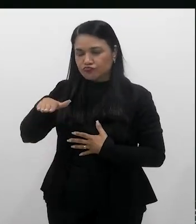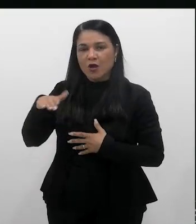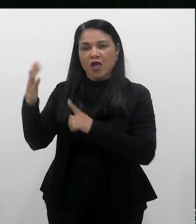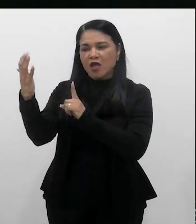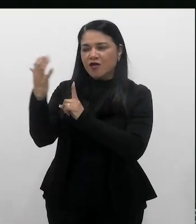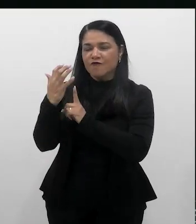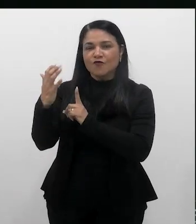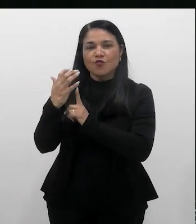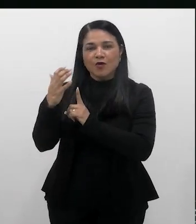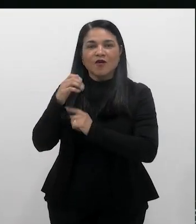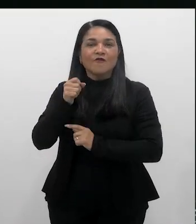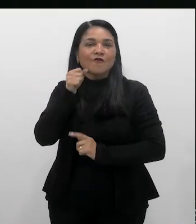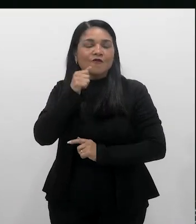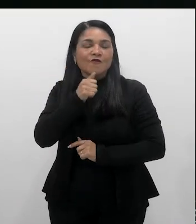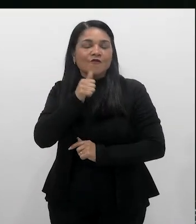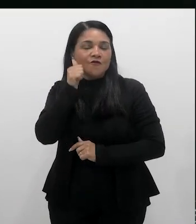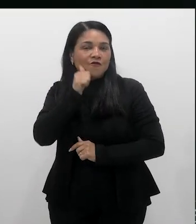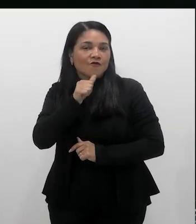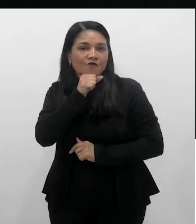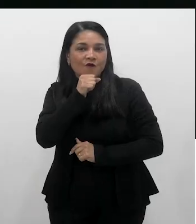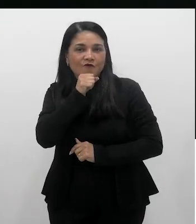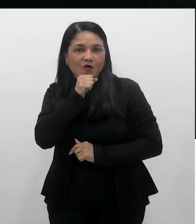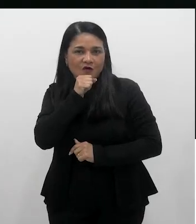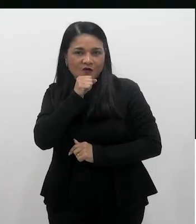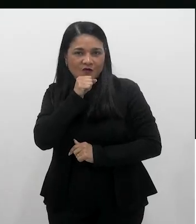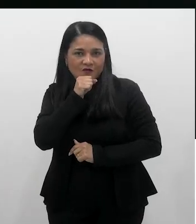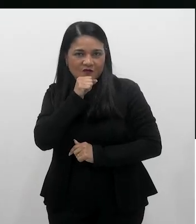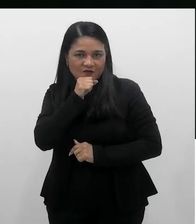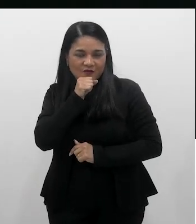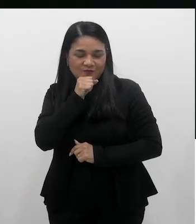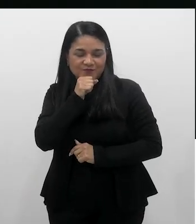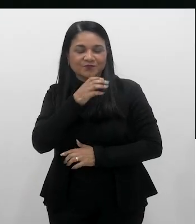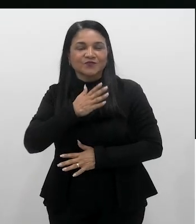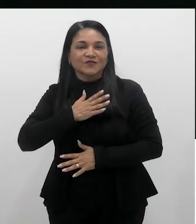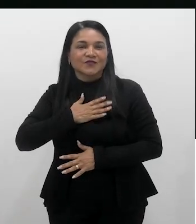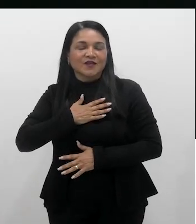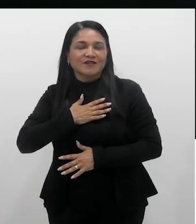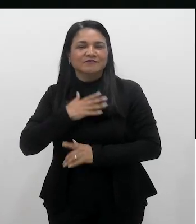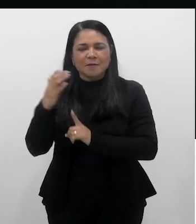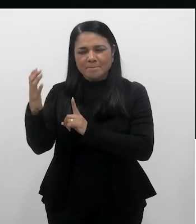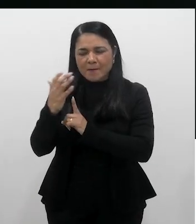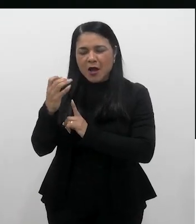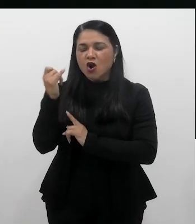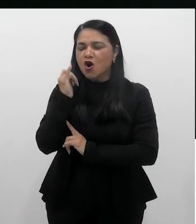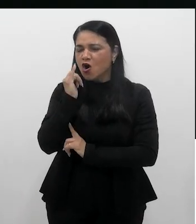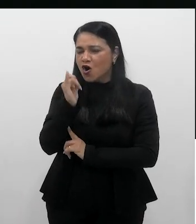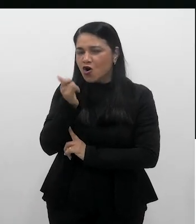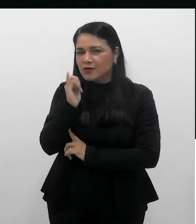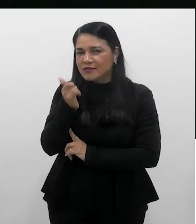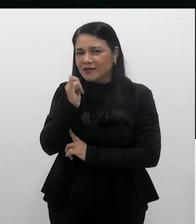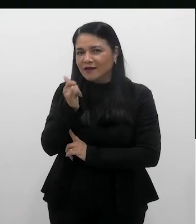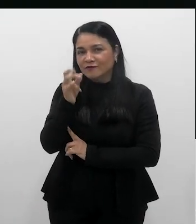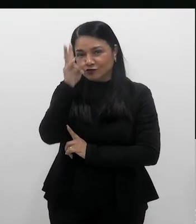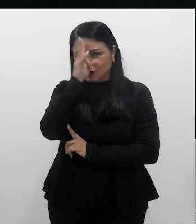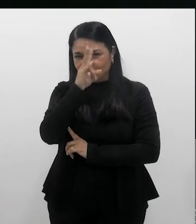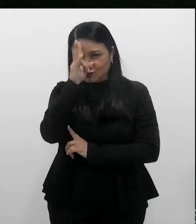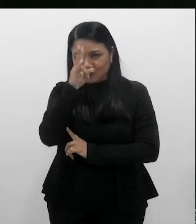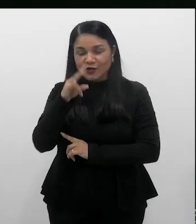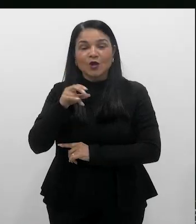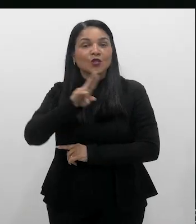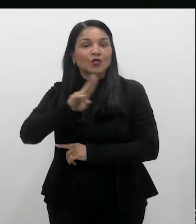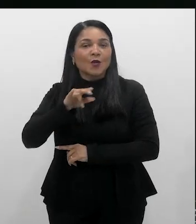tive muita influência da minha avó avó materna. Sempre contando causos. O nome dela é